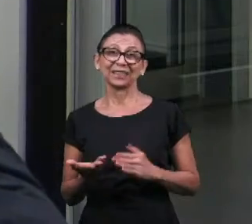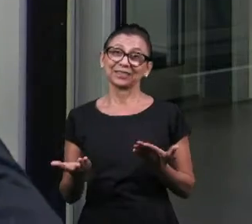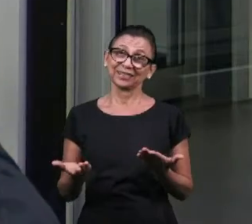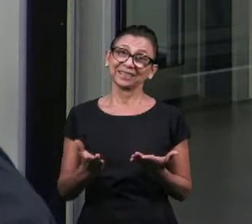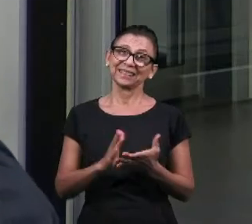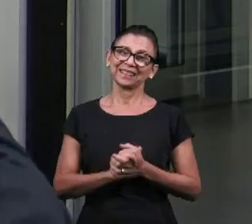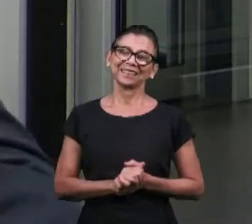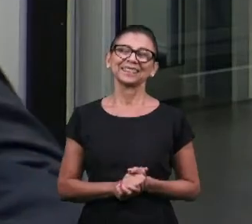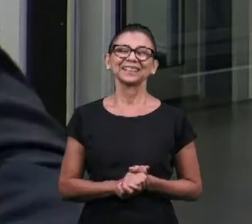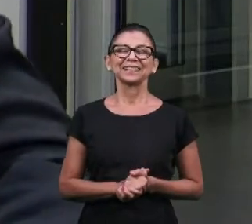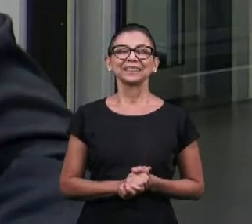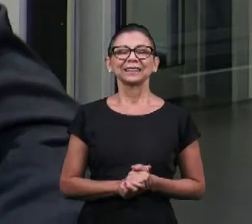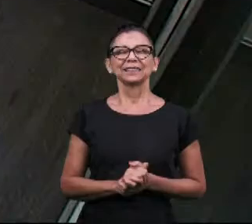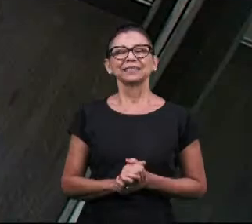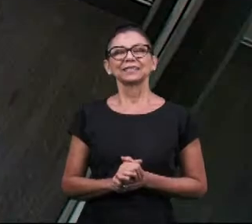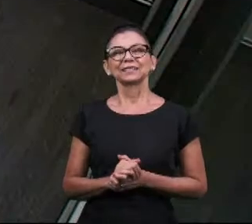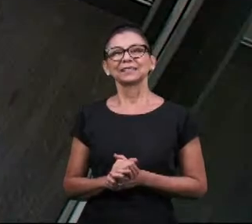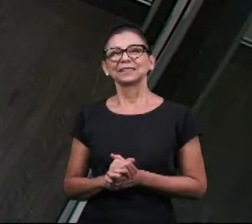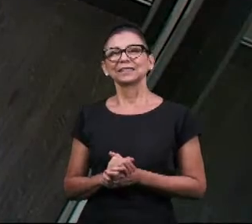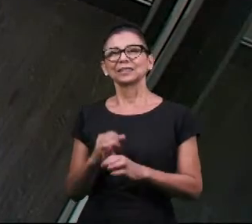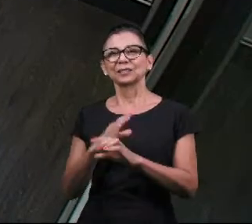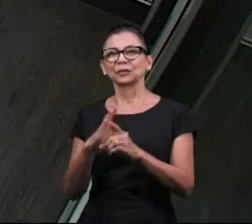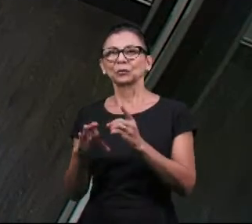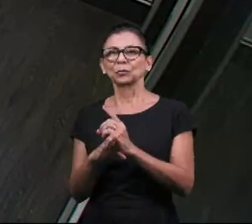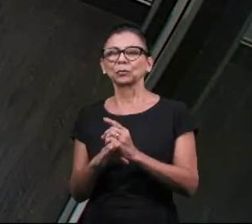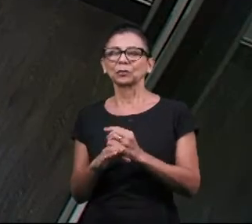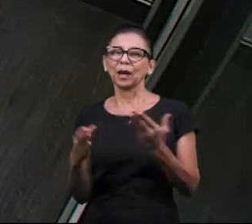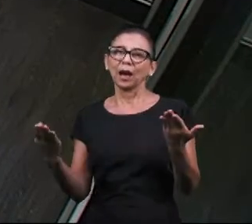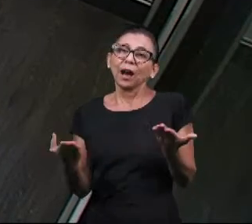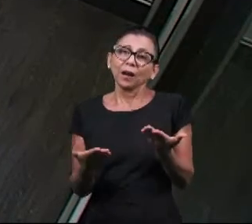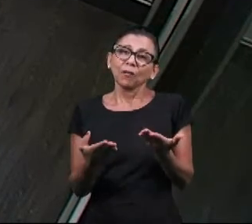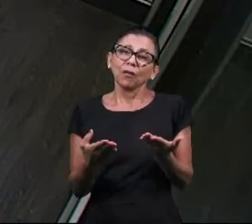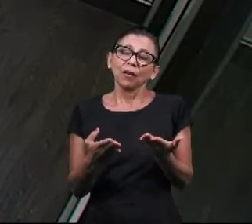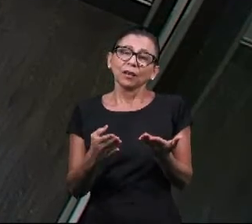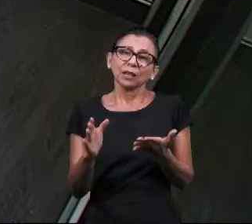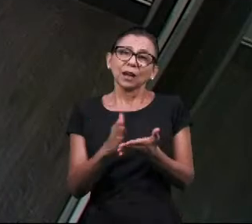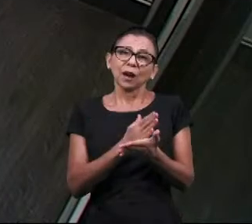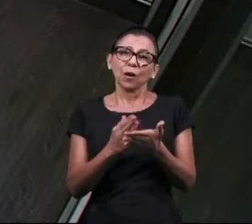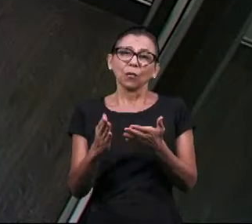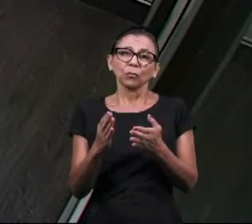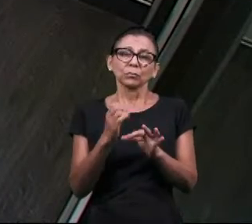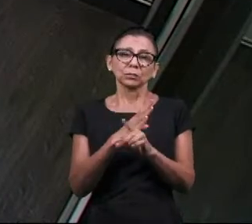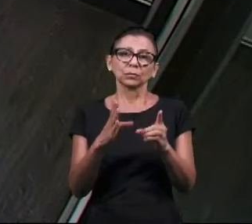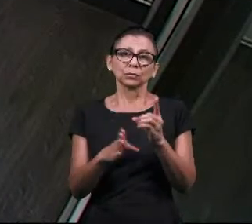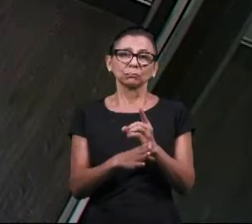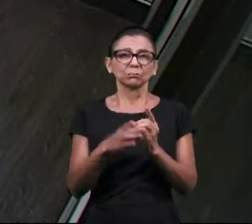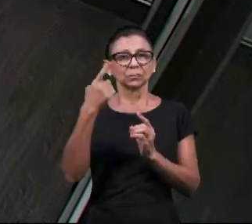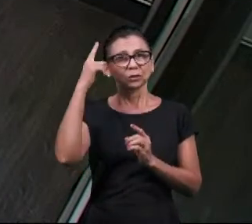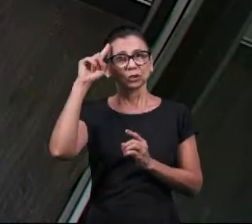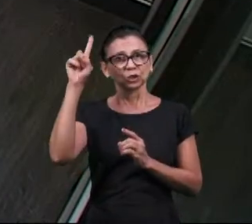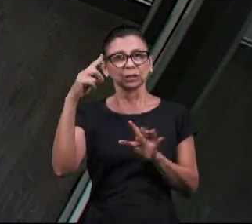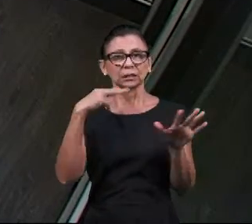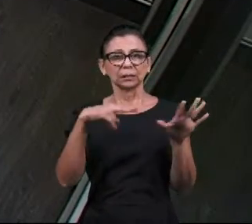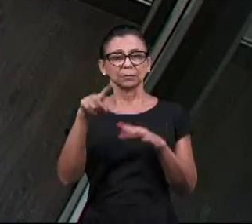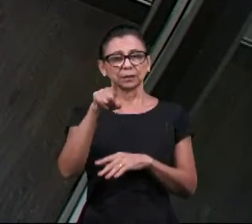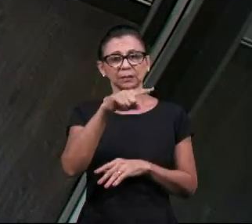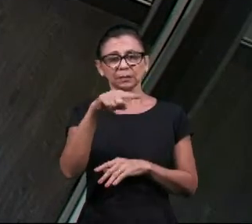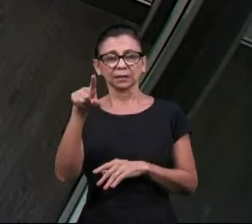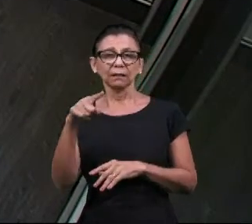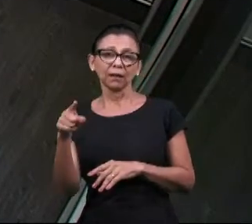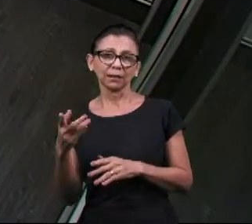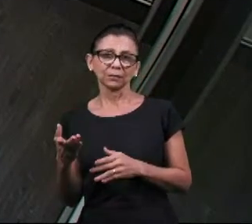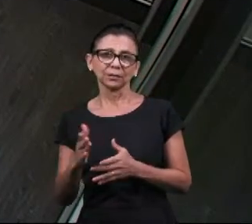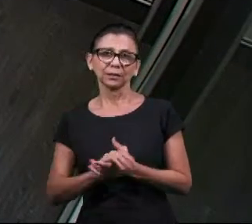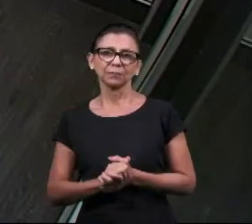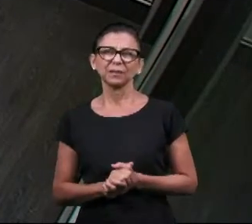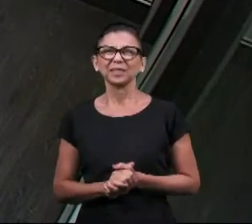terça. Esse momento da pandemia. É em função dessa pandemia, mas parece que falta alguma coisa. É verdade.